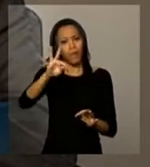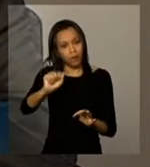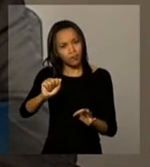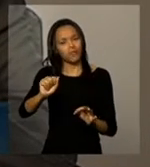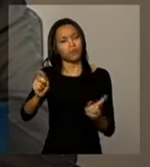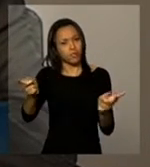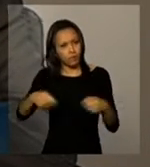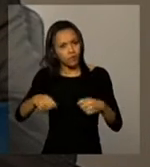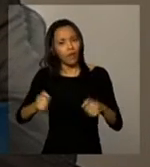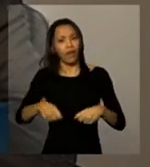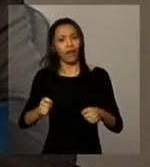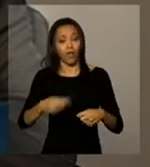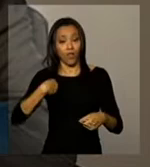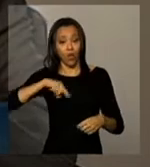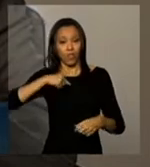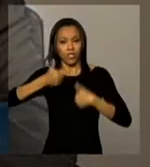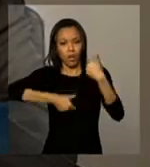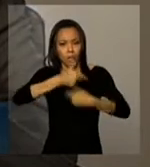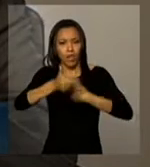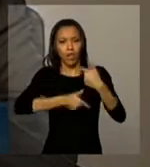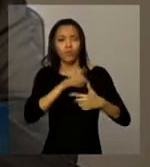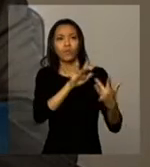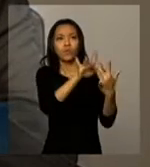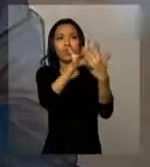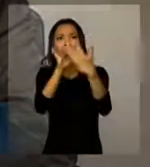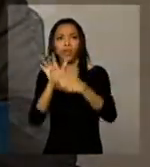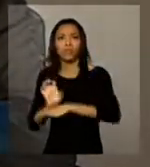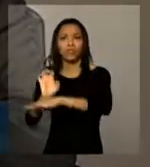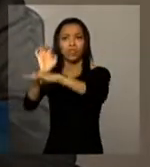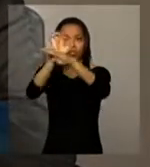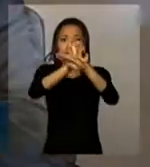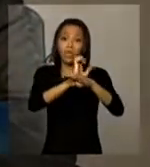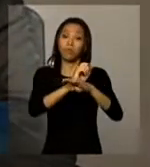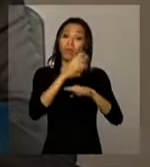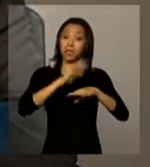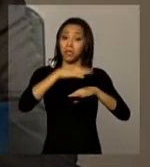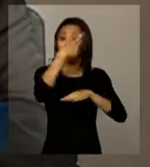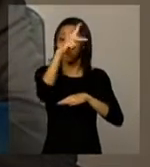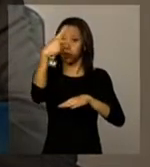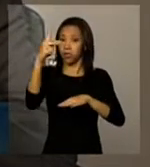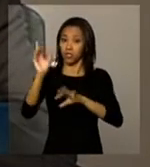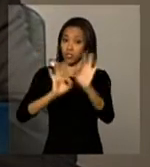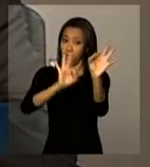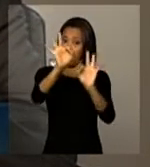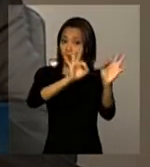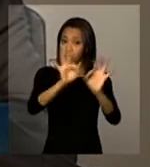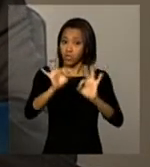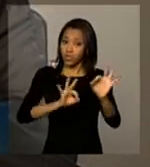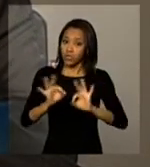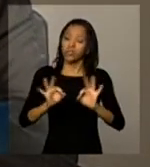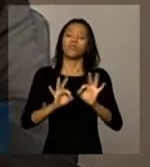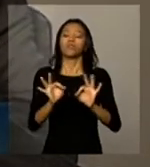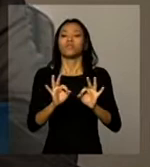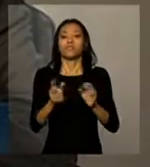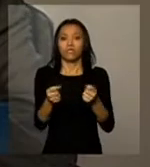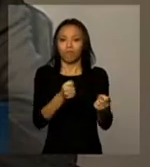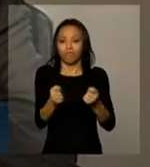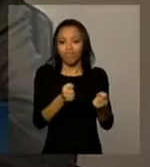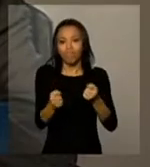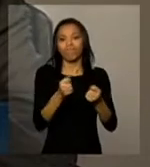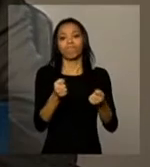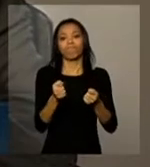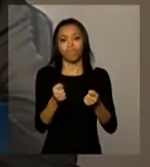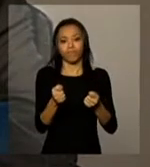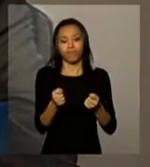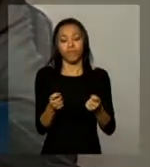trabalho junto aos governos estaduais para que eles façam o maior superávit possível, não é?